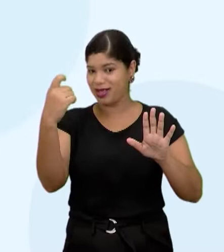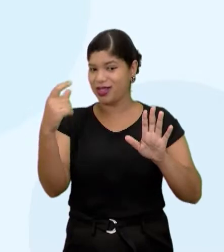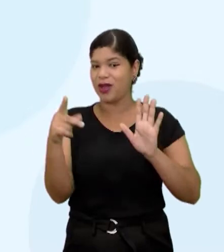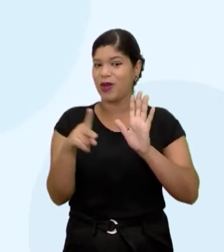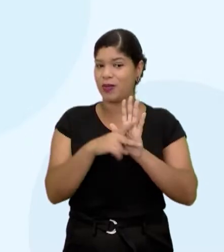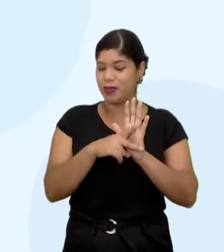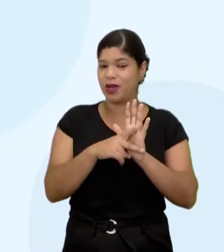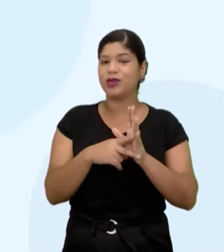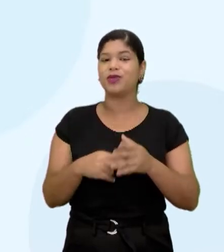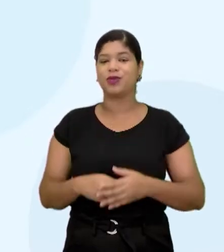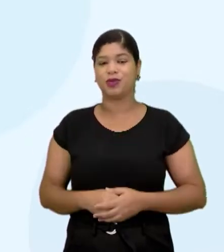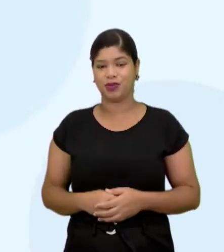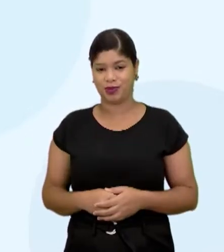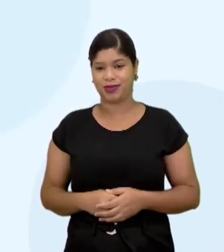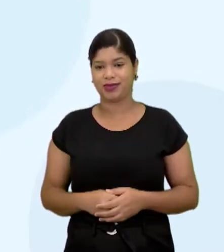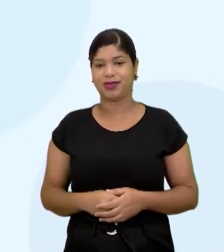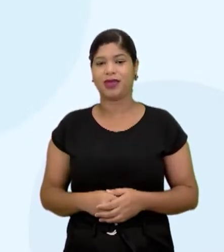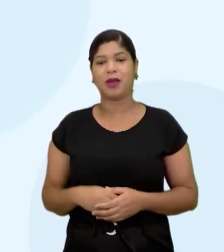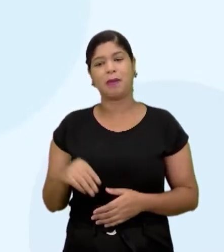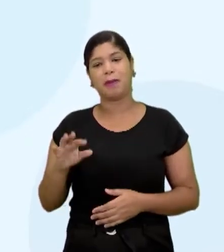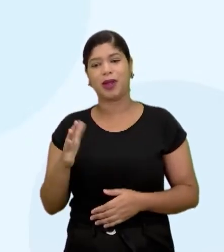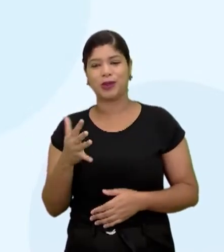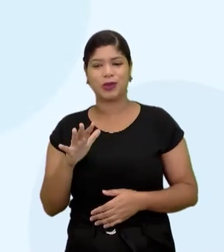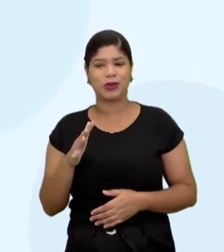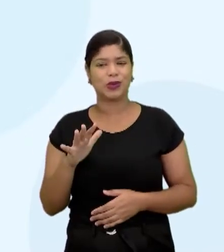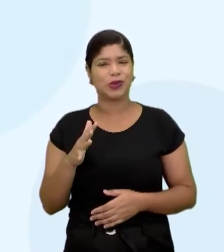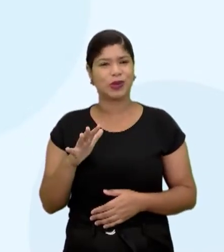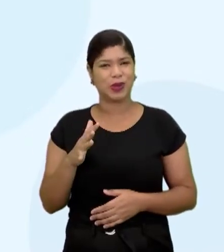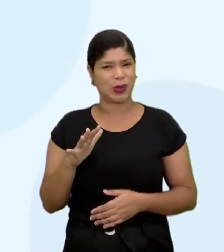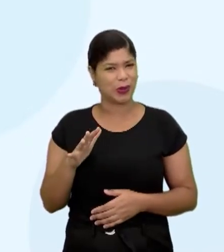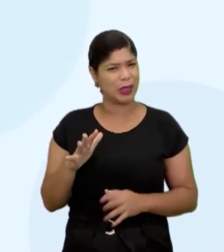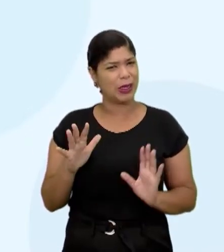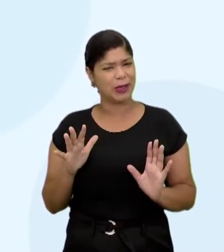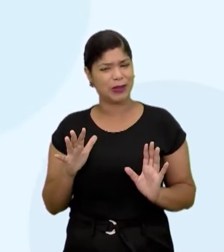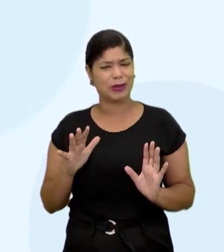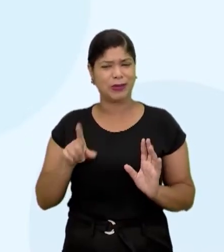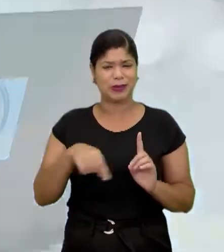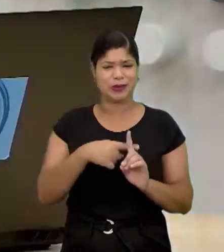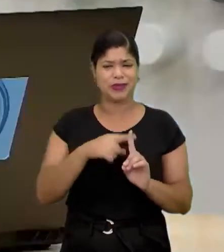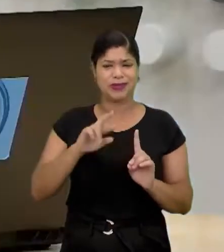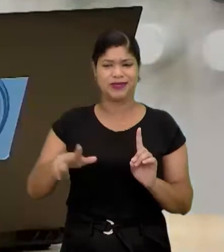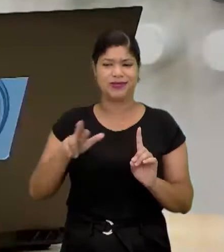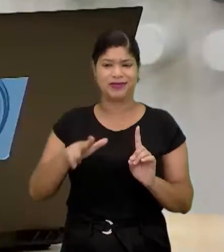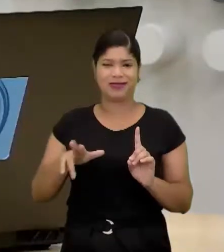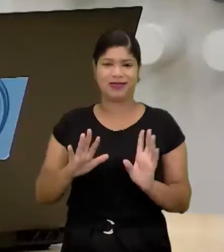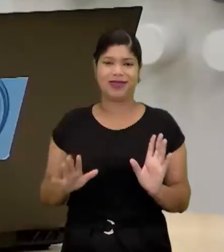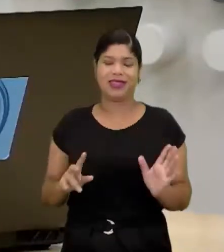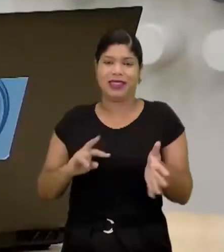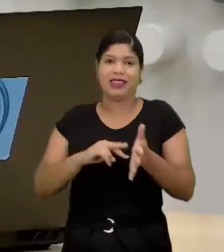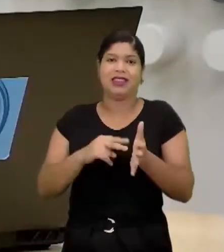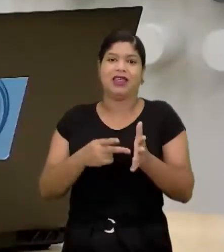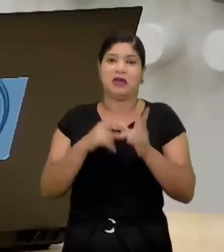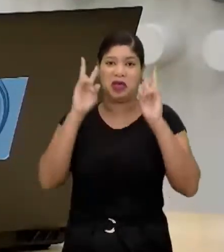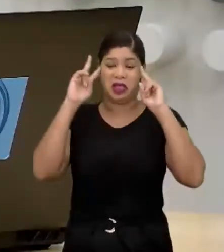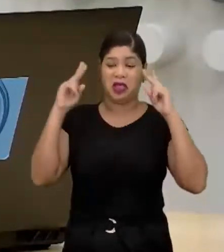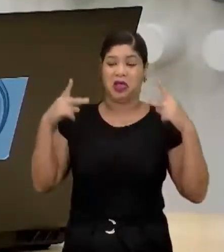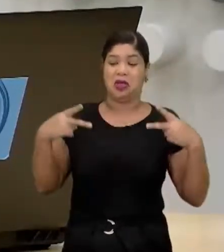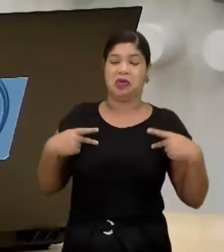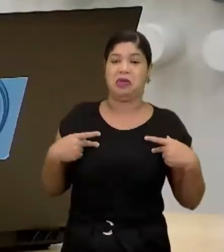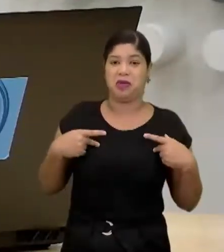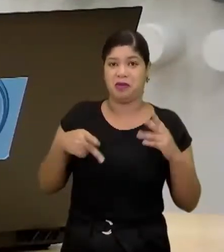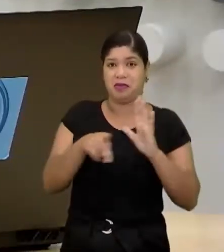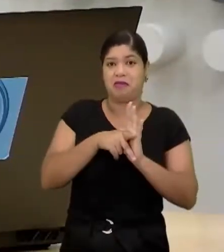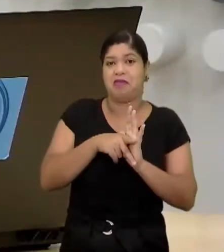conta a concepção mais ou menos ruim né que diz assim olha a natureza humana não é